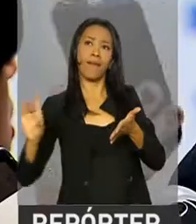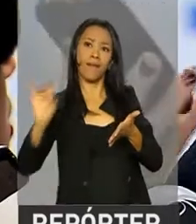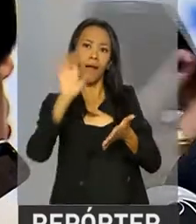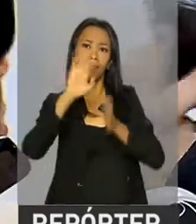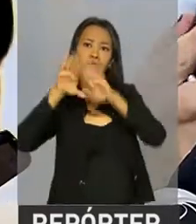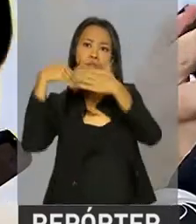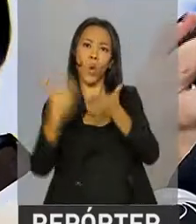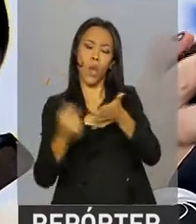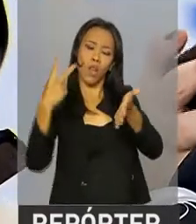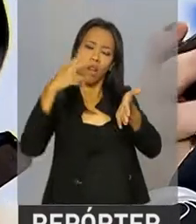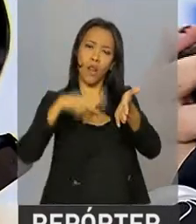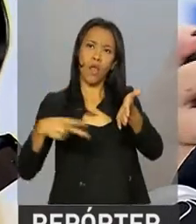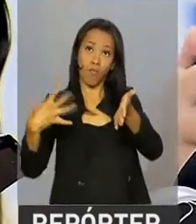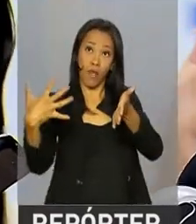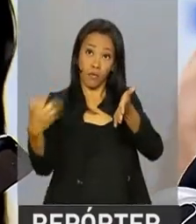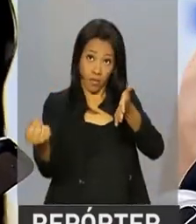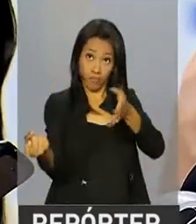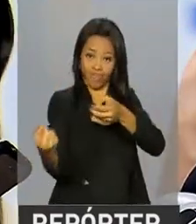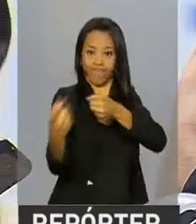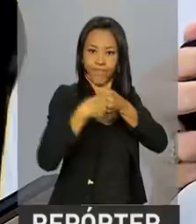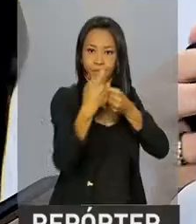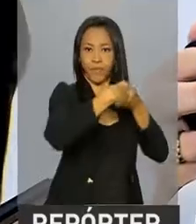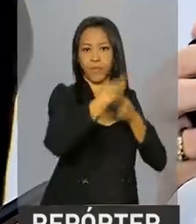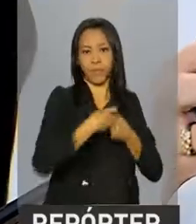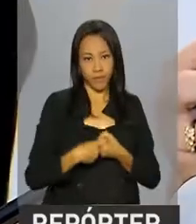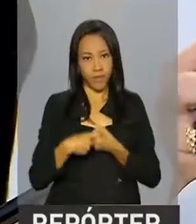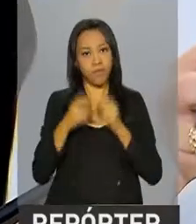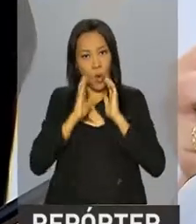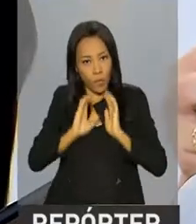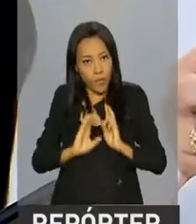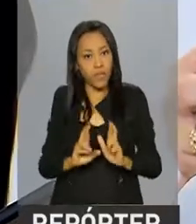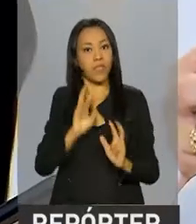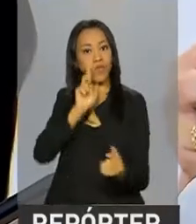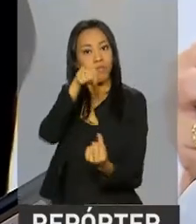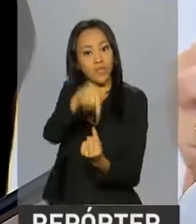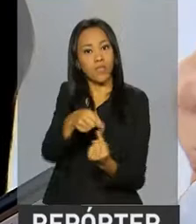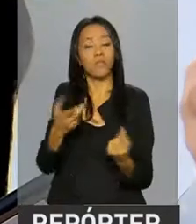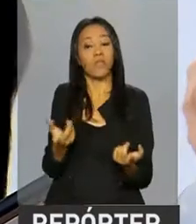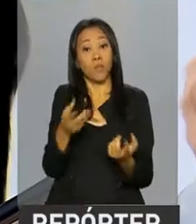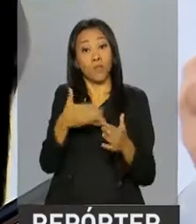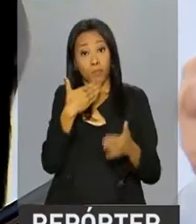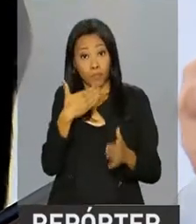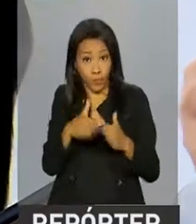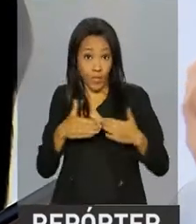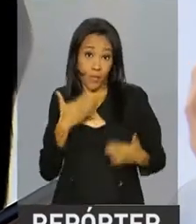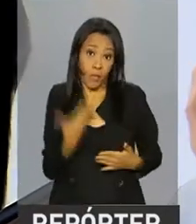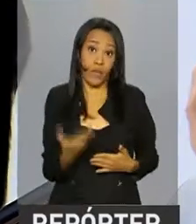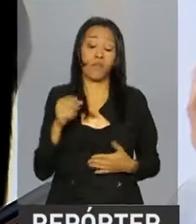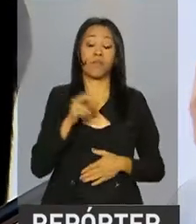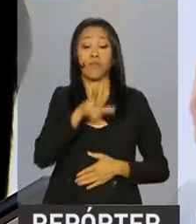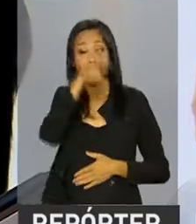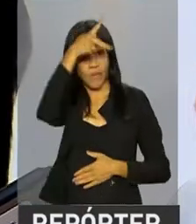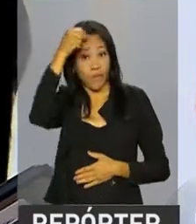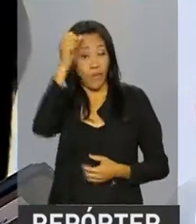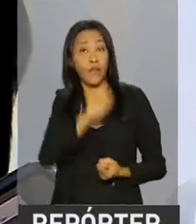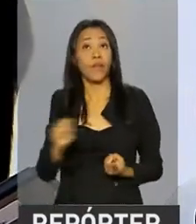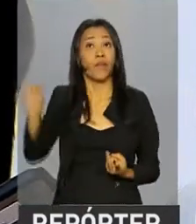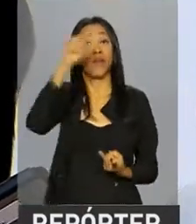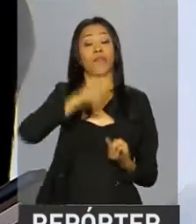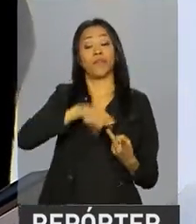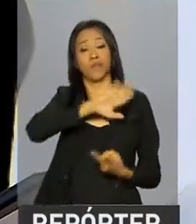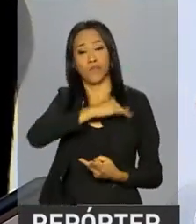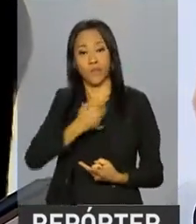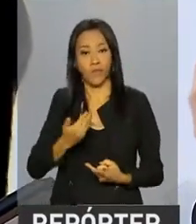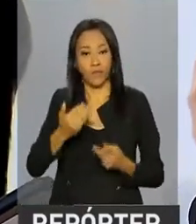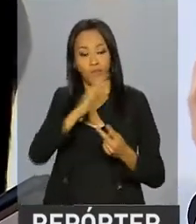visão e nós esperamos que as metas sejam cumpridas portanto faço aqui um apelo aos prefeitos e aos governadores aos diretores de escolas professores